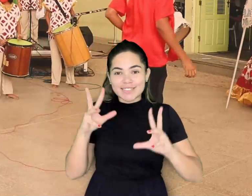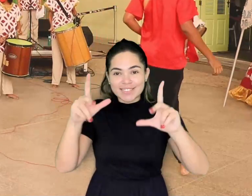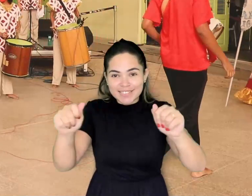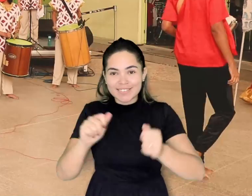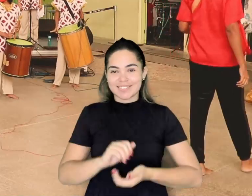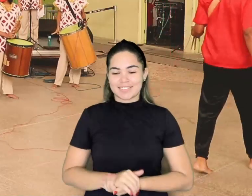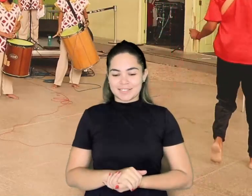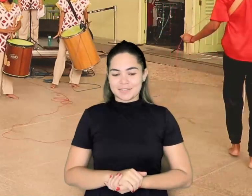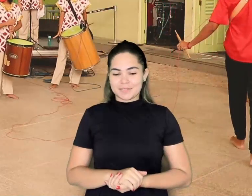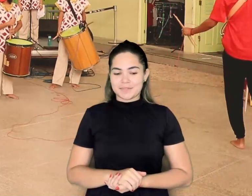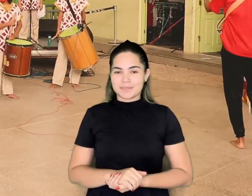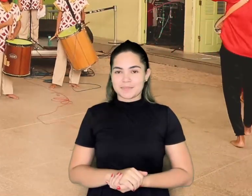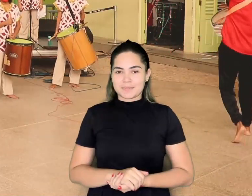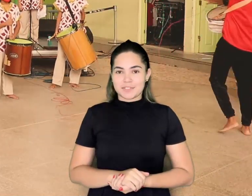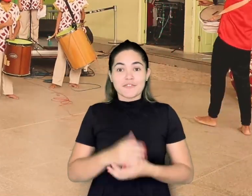dia.